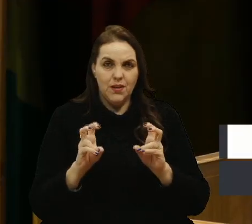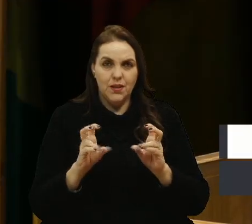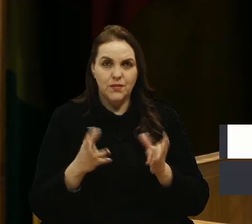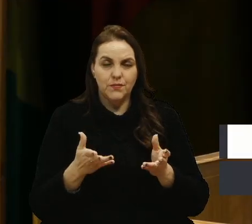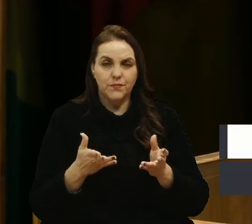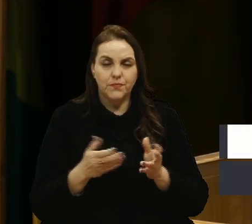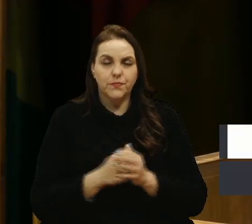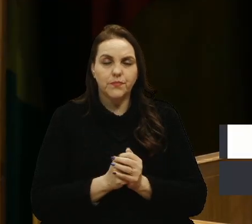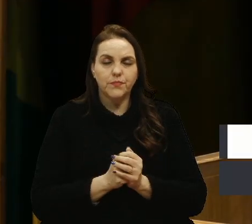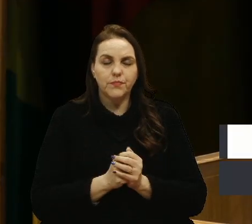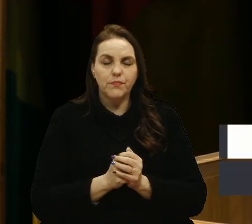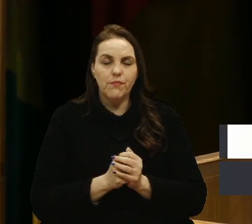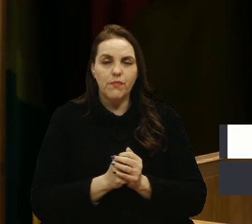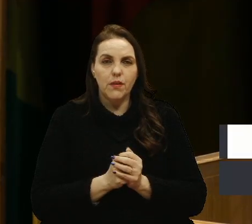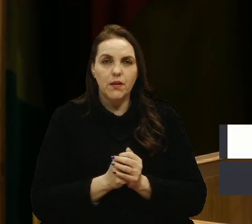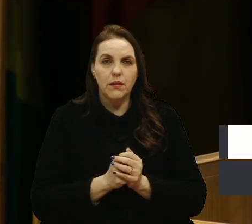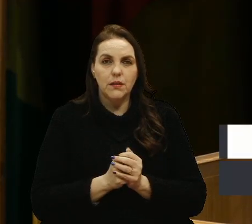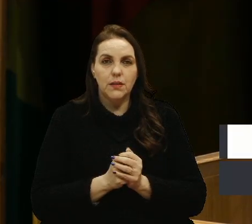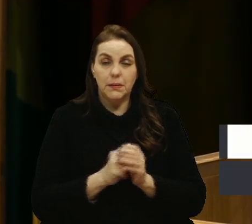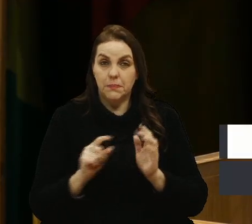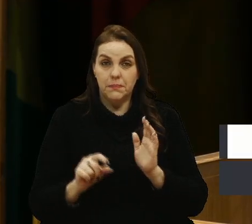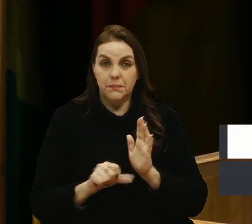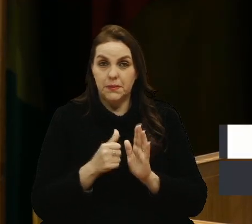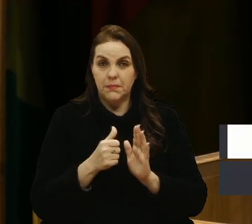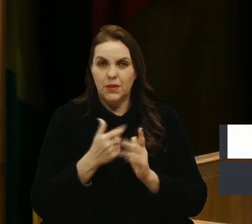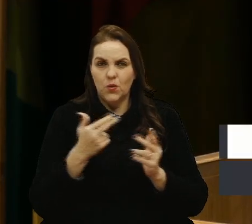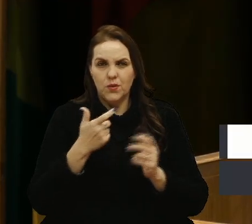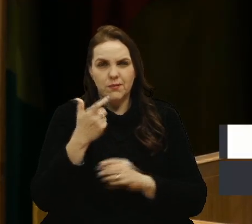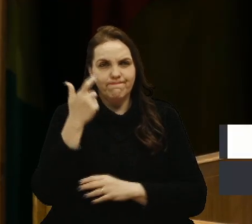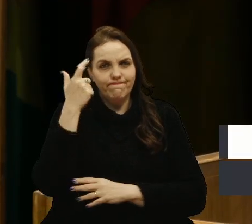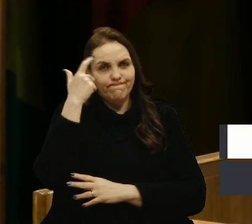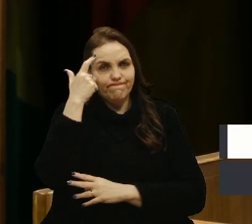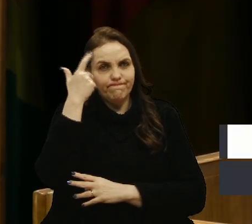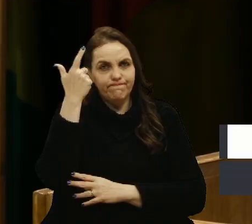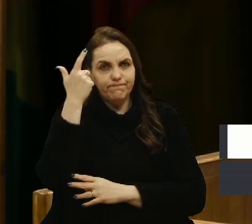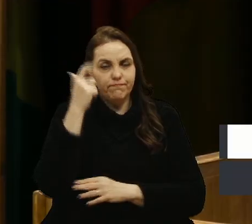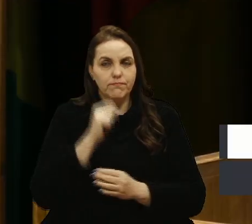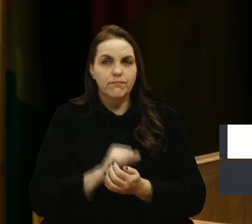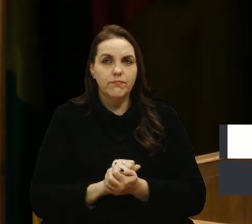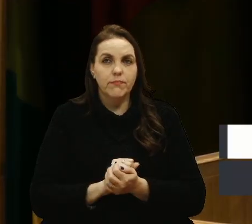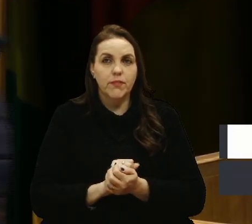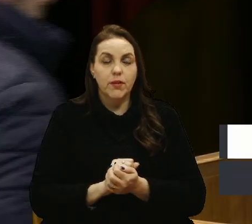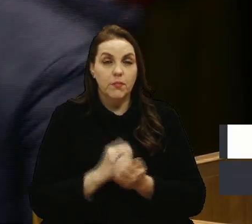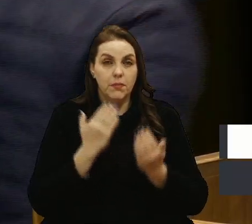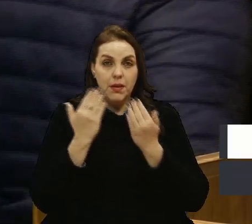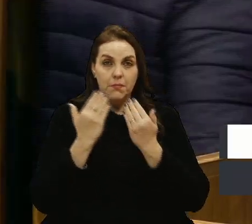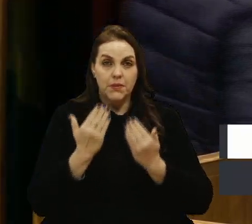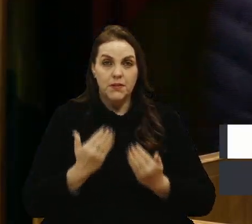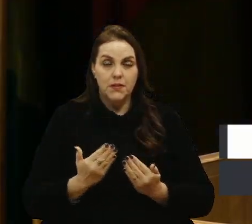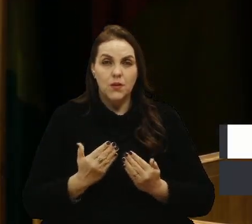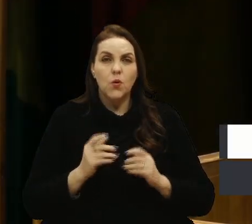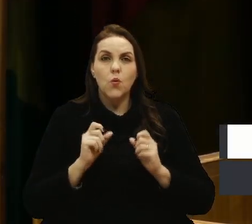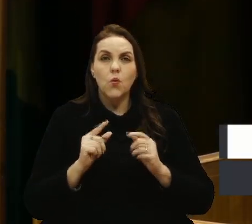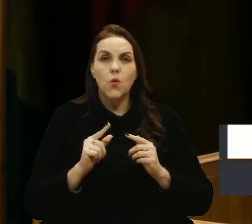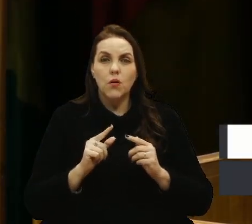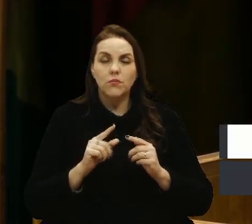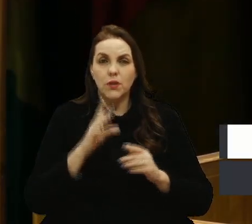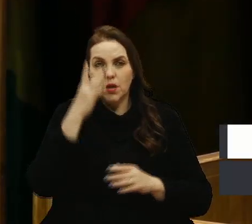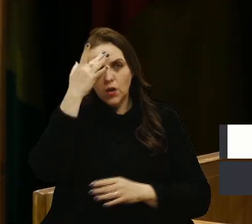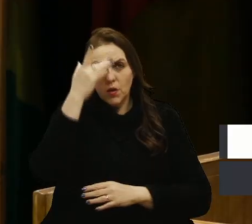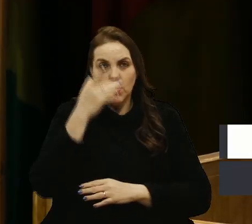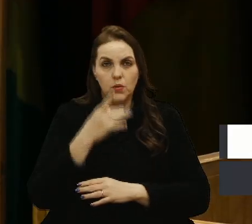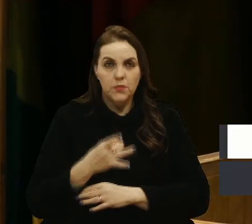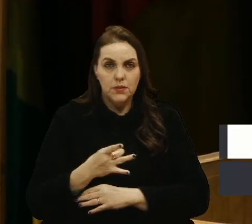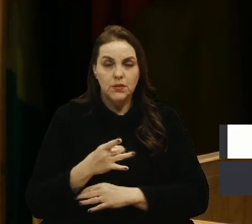porque a primeira questão que me vem à mente, quando a gente aprecia isso, é qual é a concepção